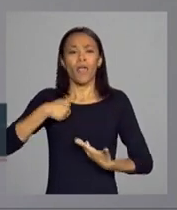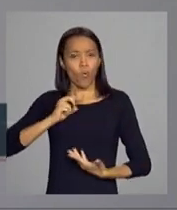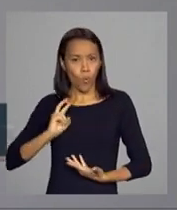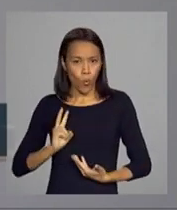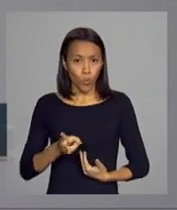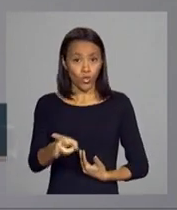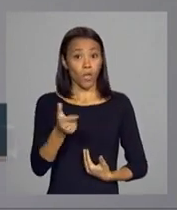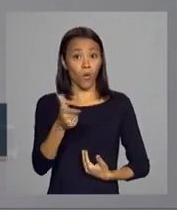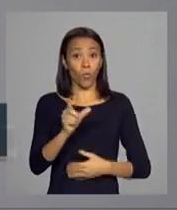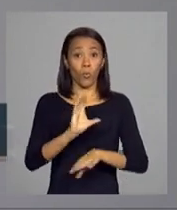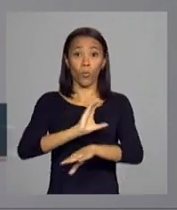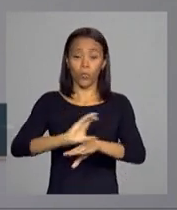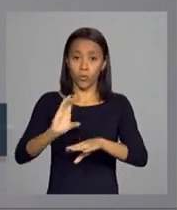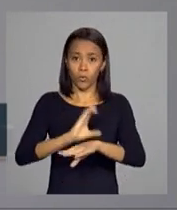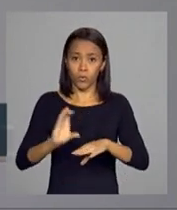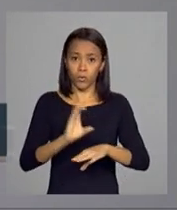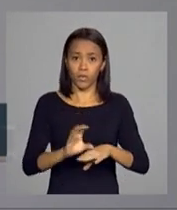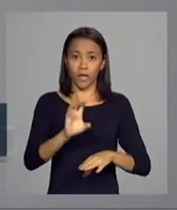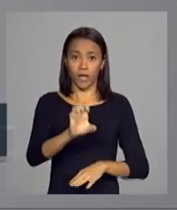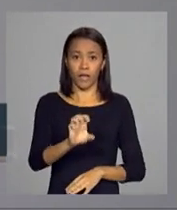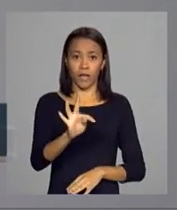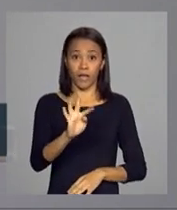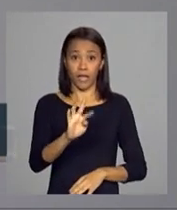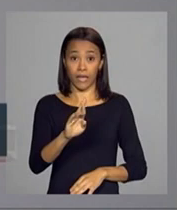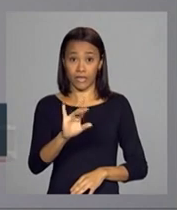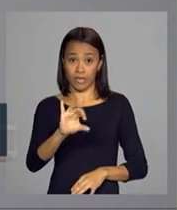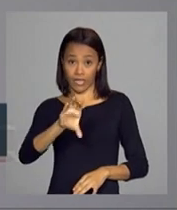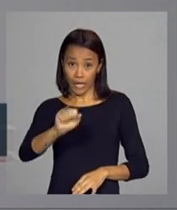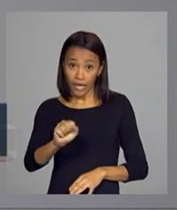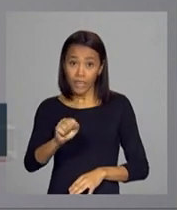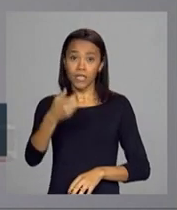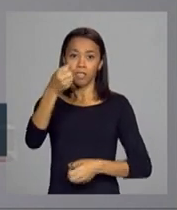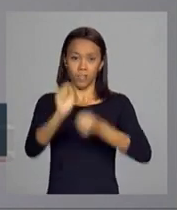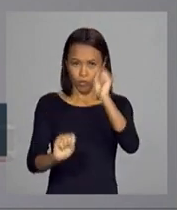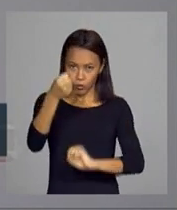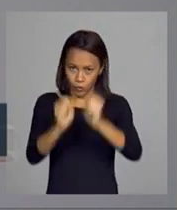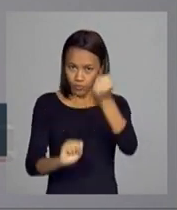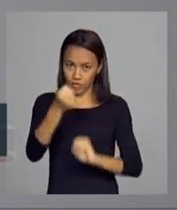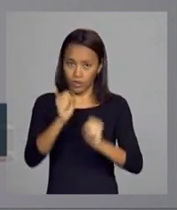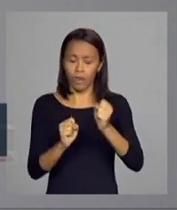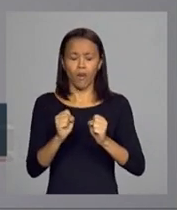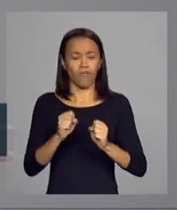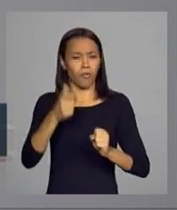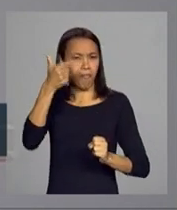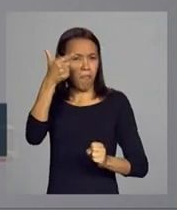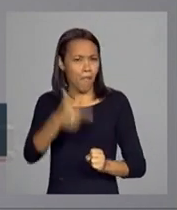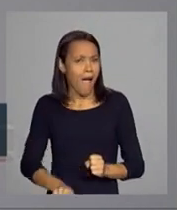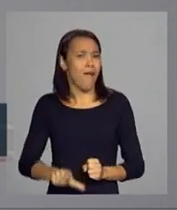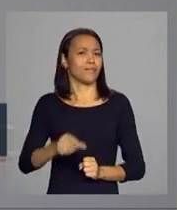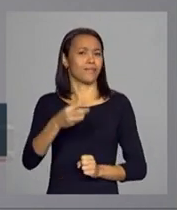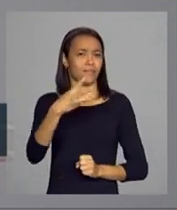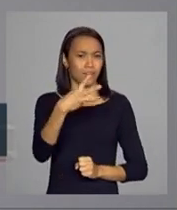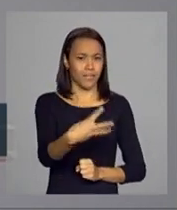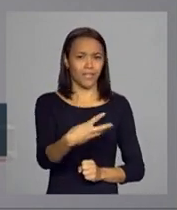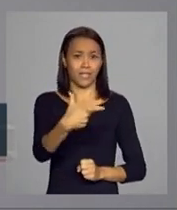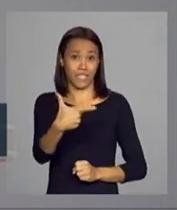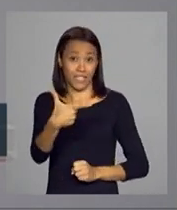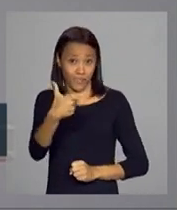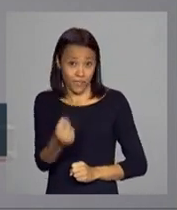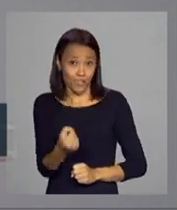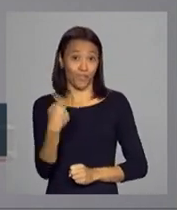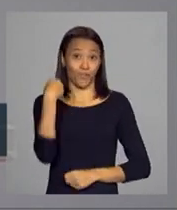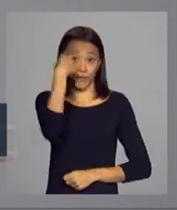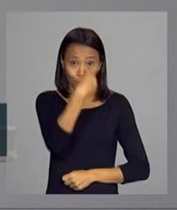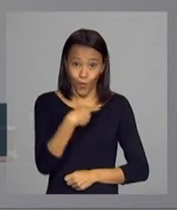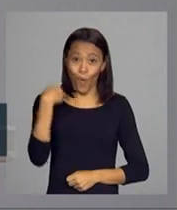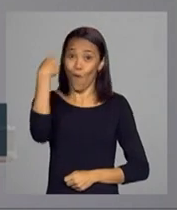ao curso de elétrica industrial. Foram mais 320 horas